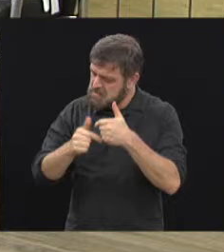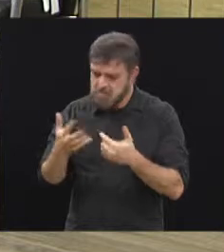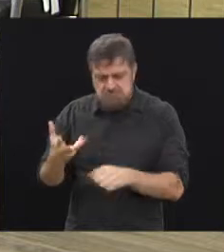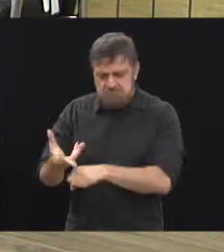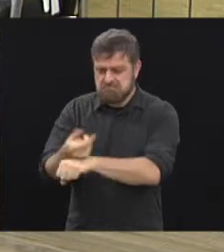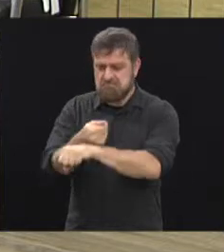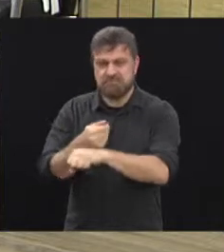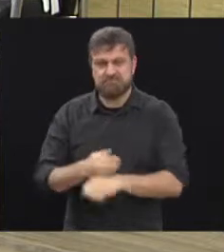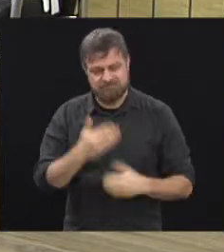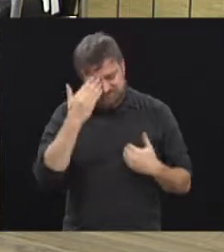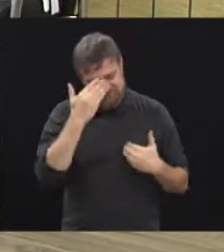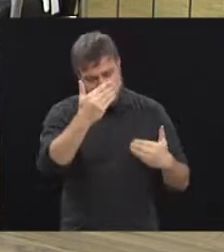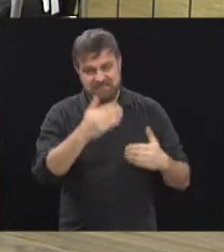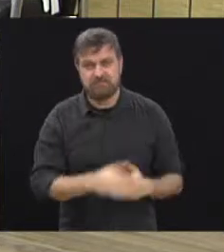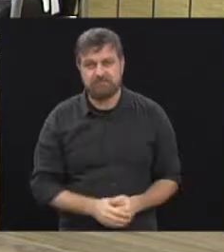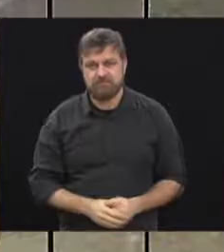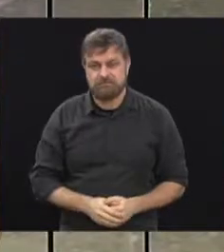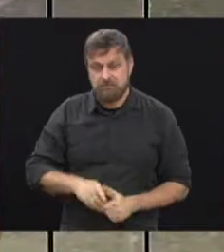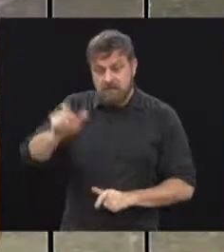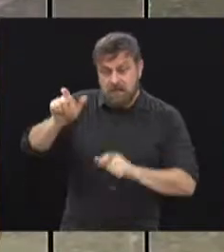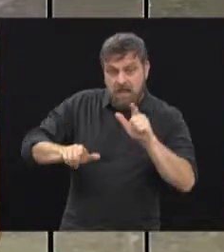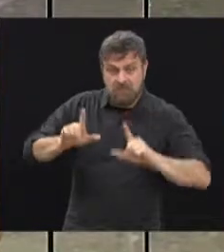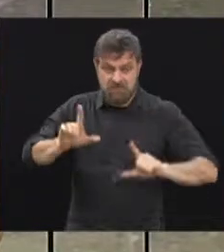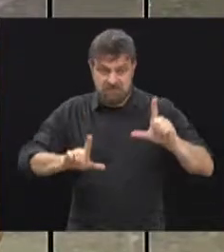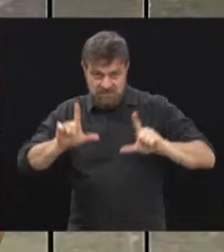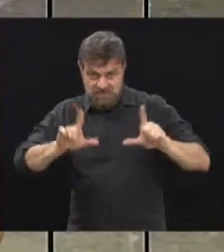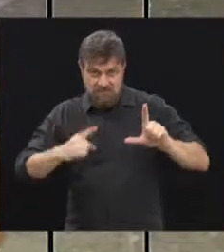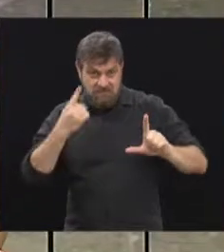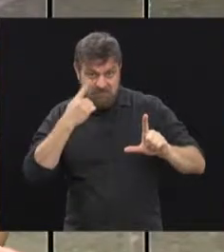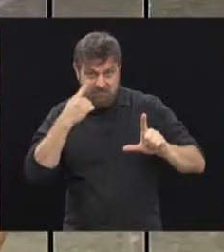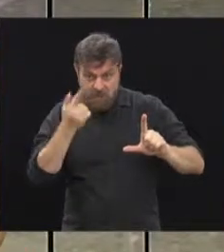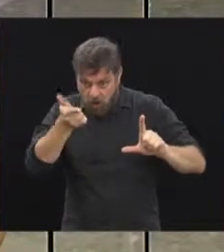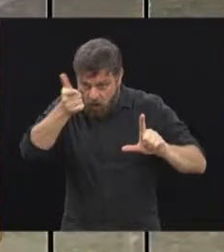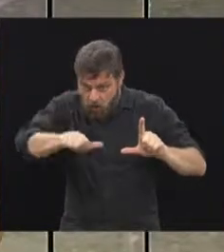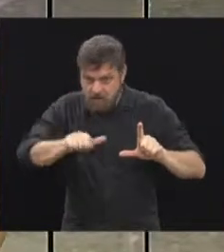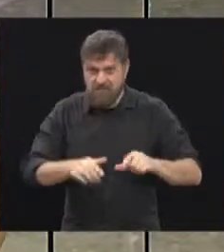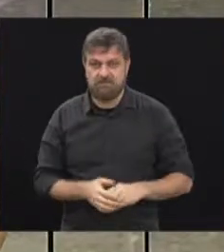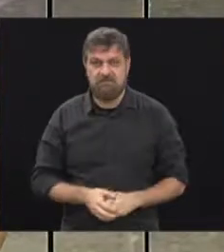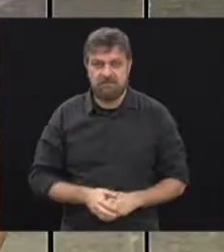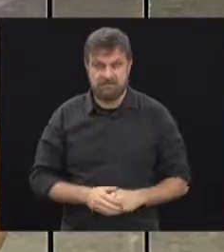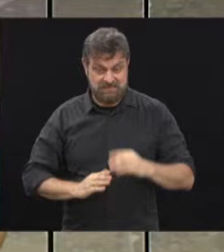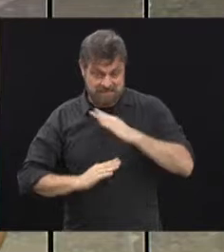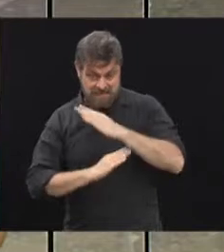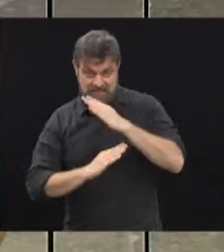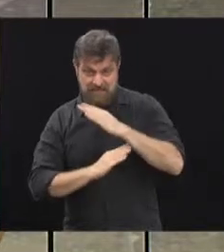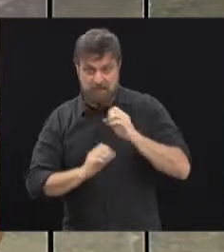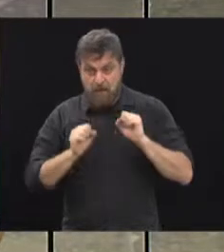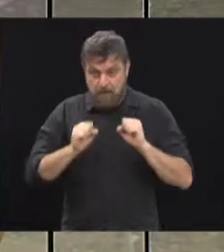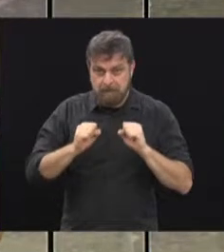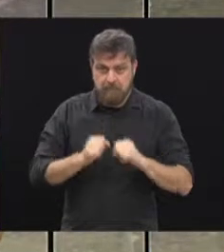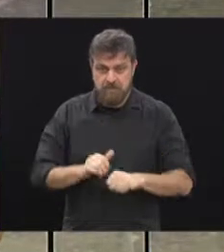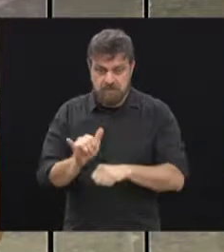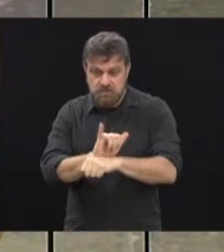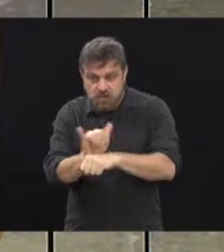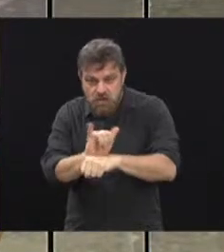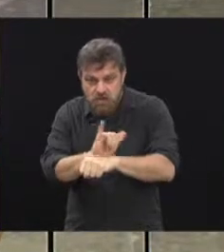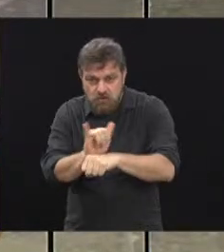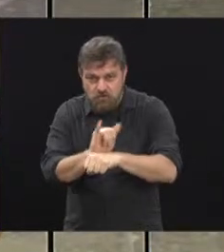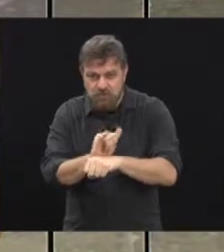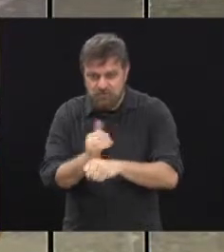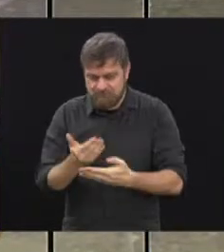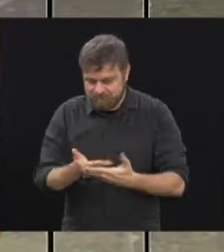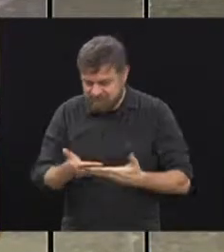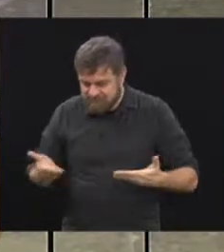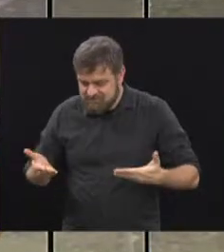pelo seu trabalho. Obrigada, gente. Obrigada. Vocês de casa, se quiserem rever esse ou outros programas da TV Câmara, eles ficam